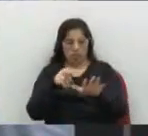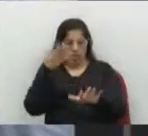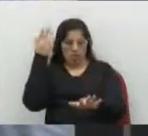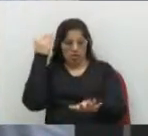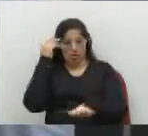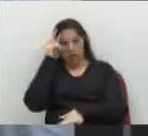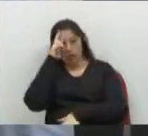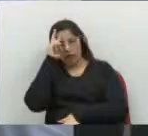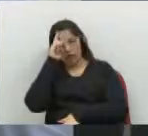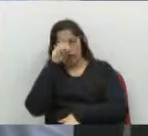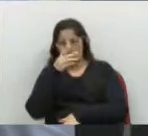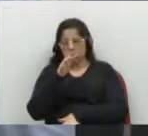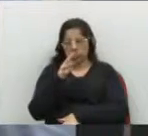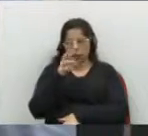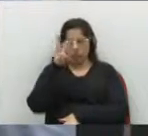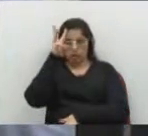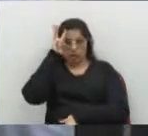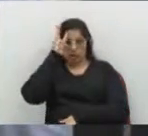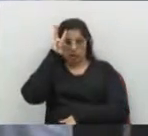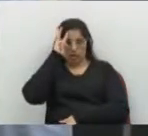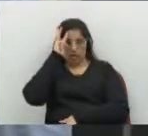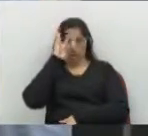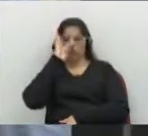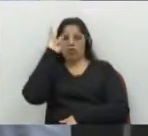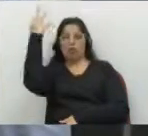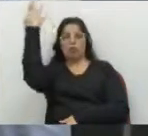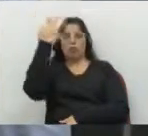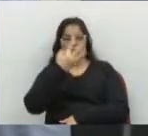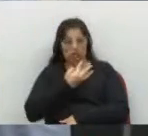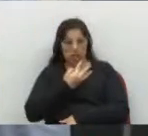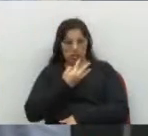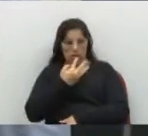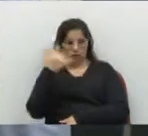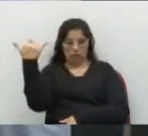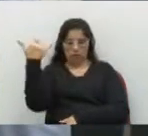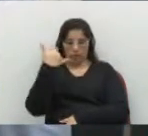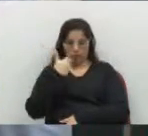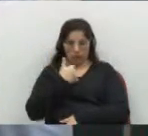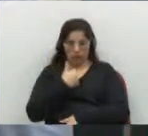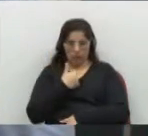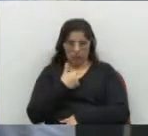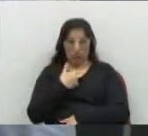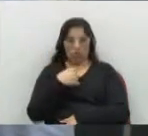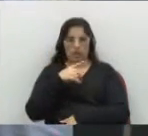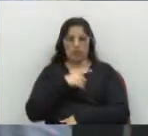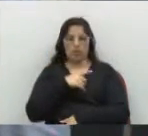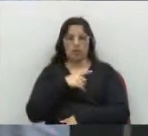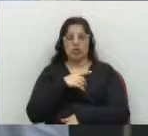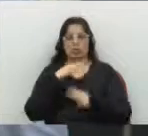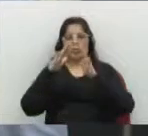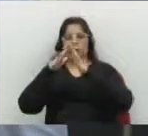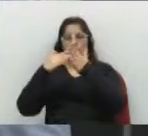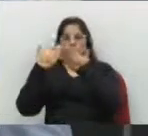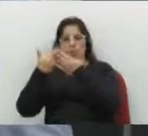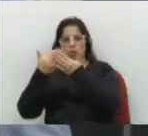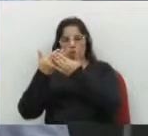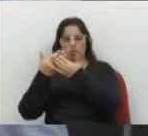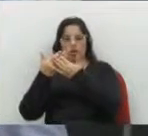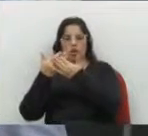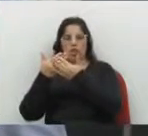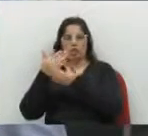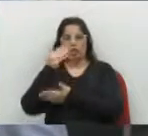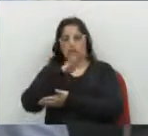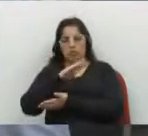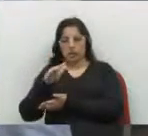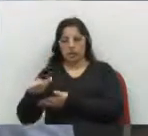recordo, acho que foi na terça-feira, eu recebi uma denúncia que havia uma creche aqui na cidade de Limeira